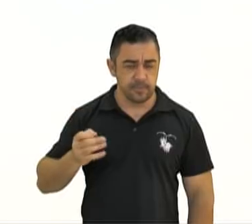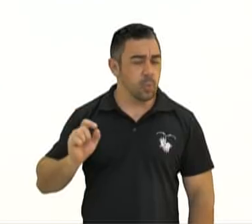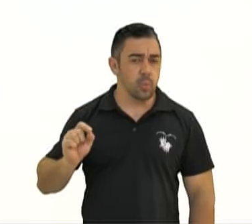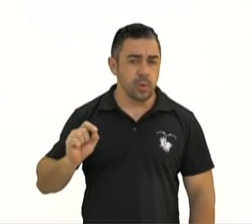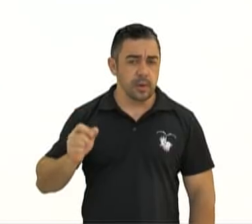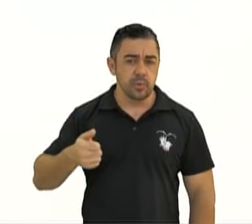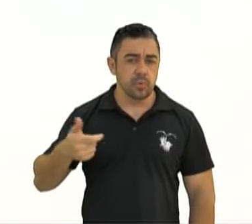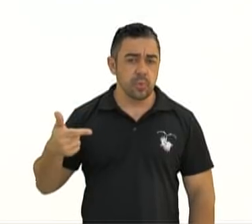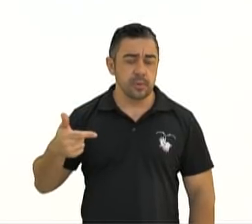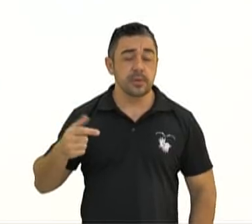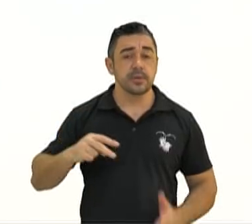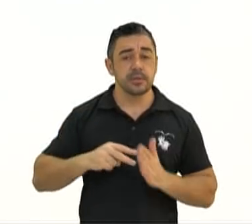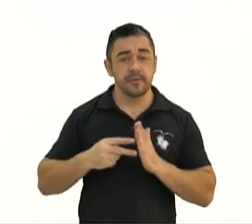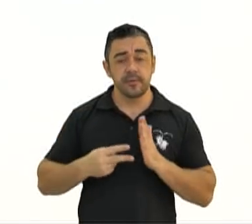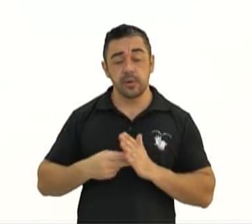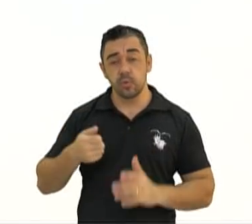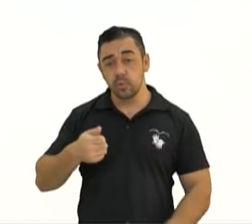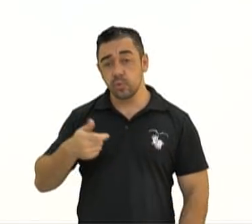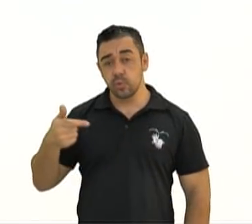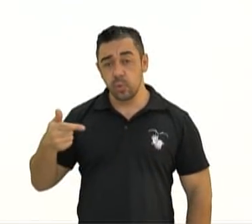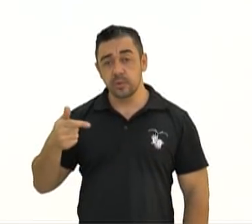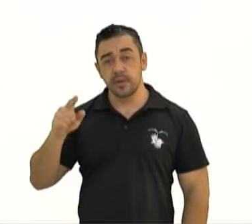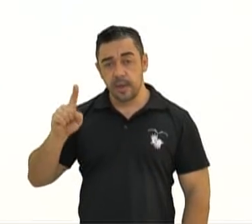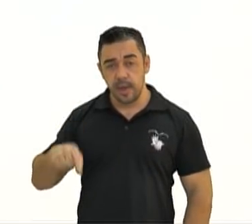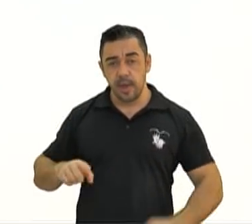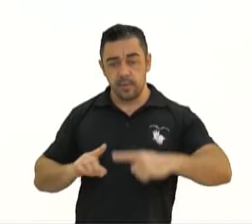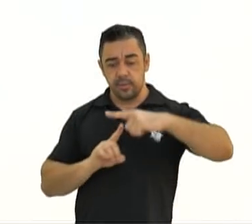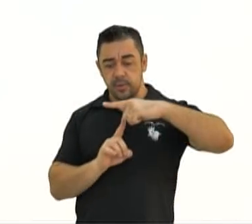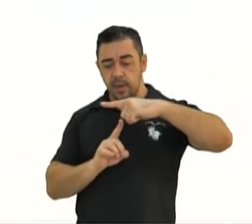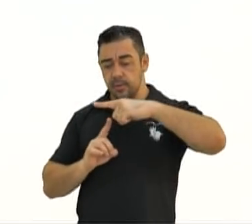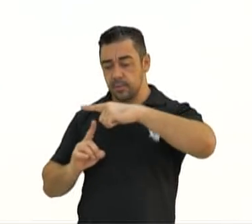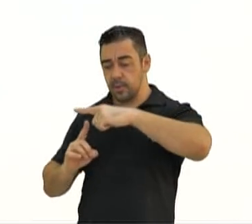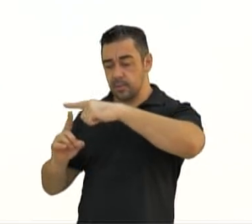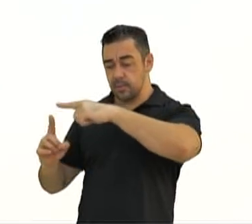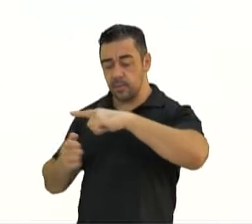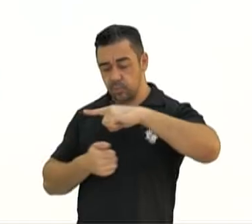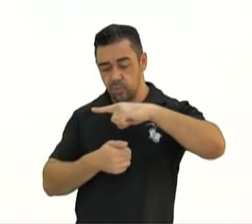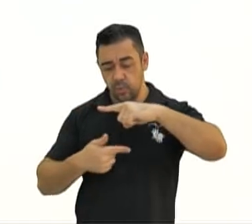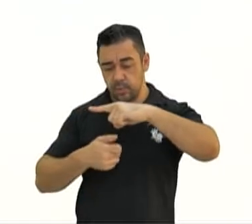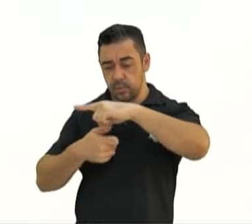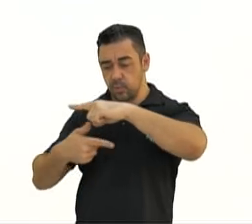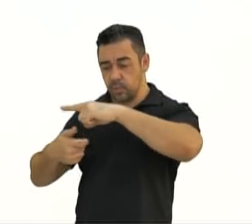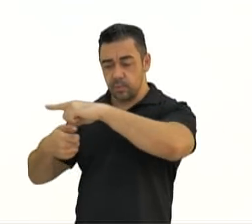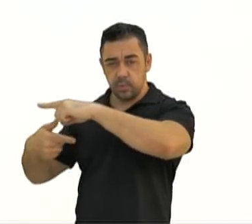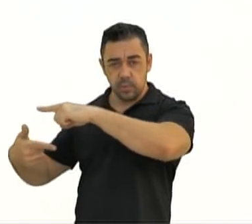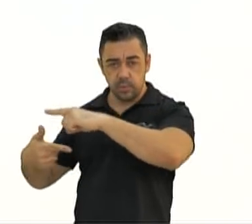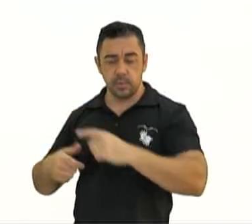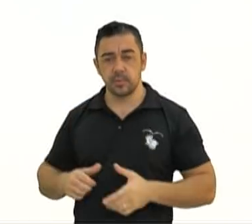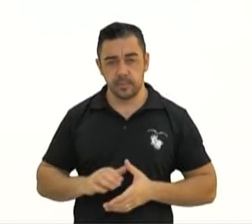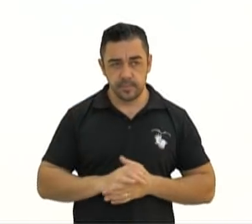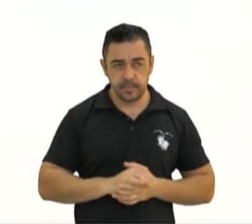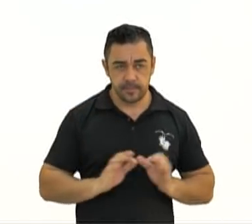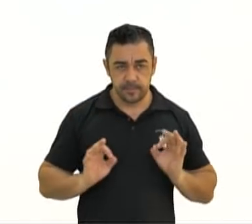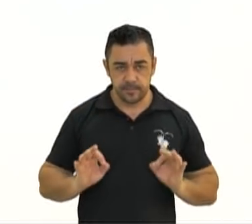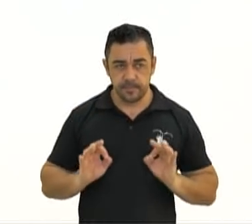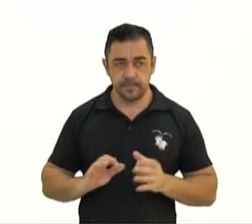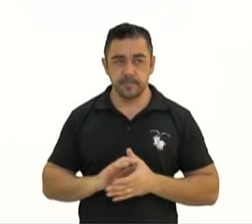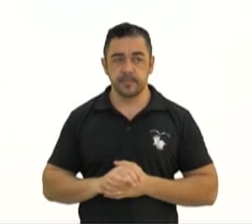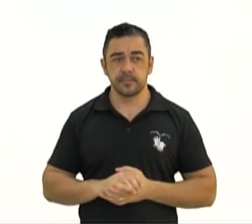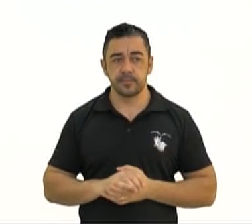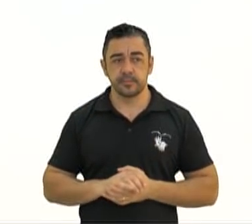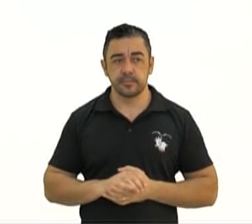isso significa? Que o 12 é o meu denominador comum entre 6, 4 e 2,